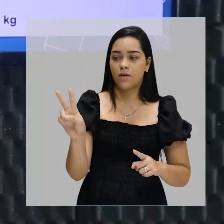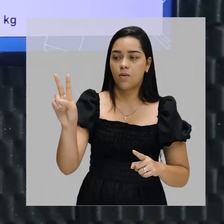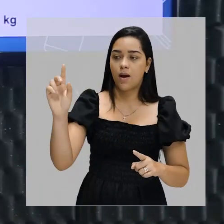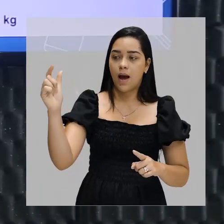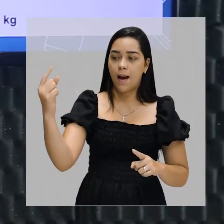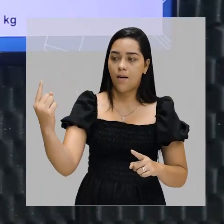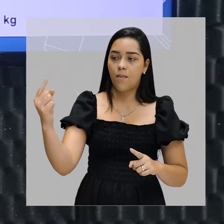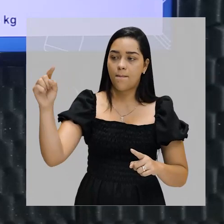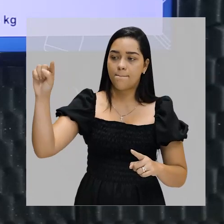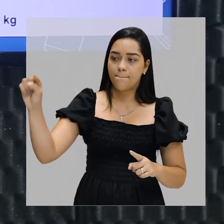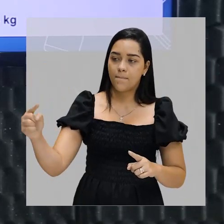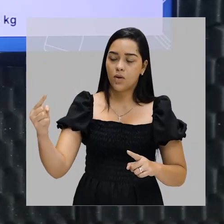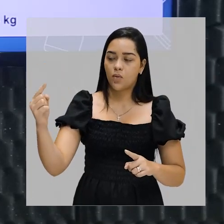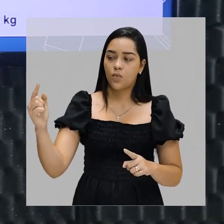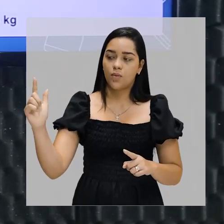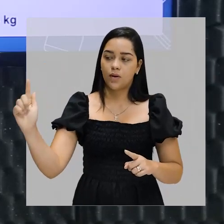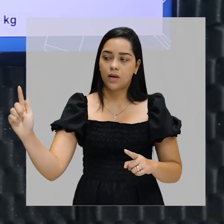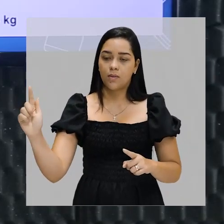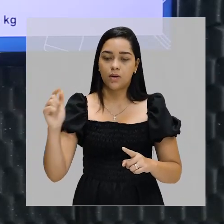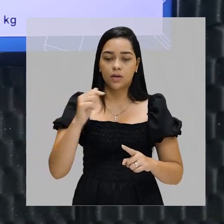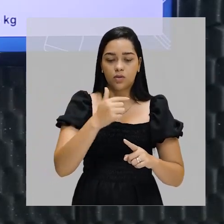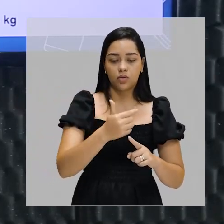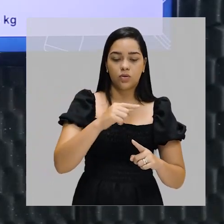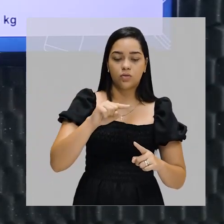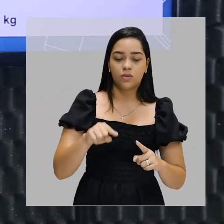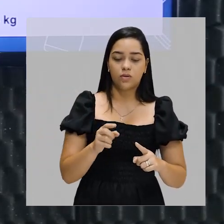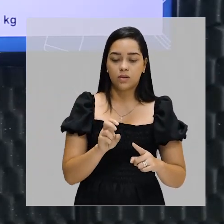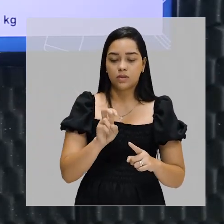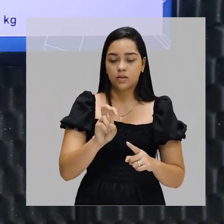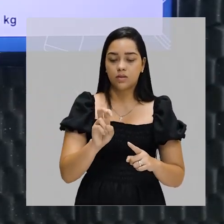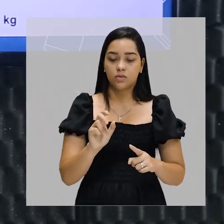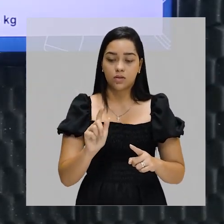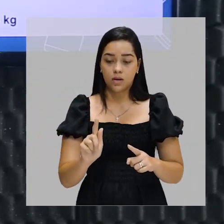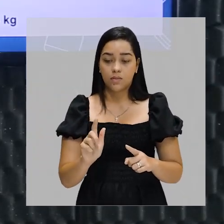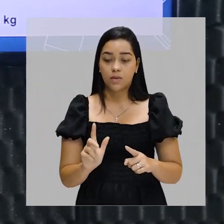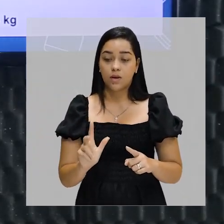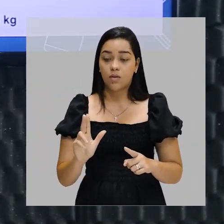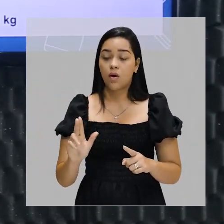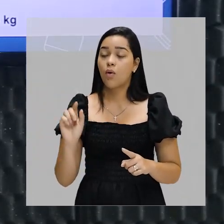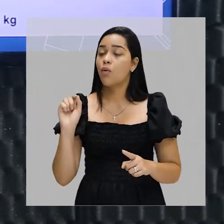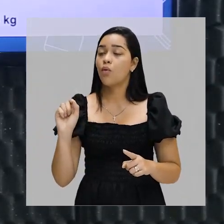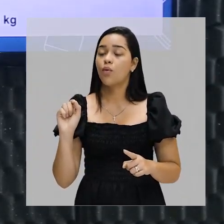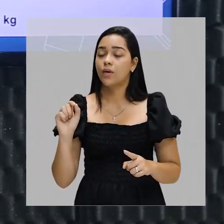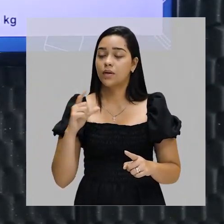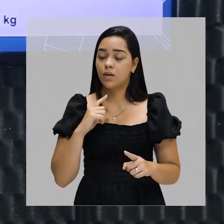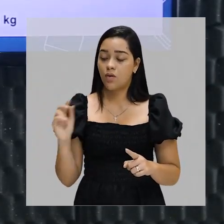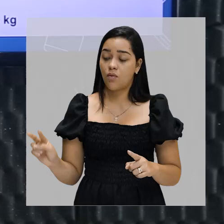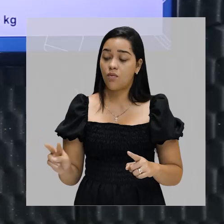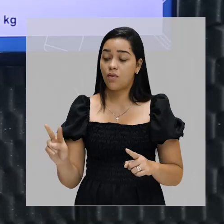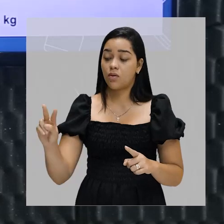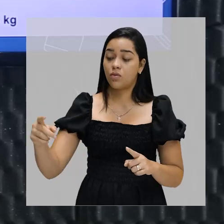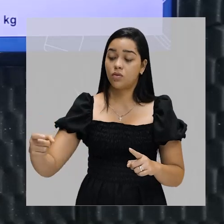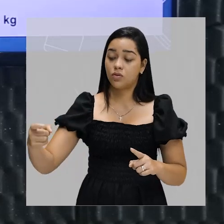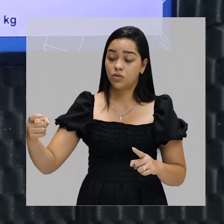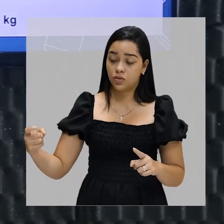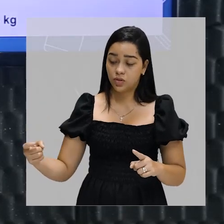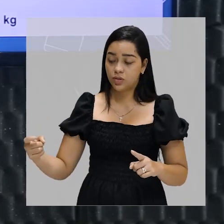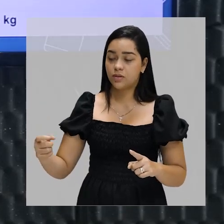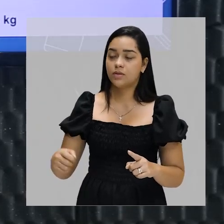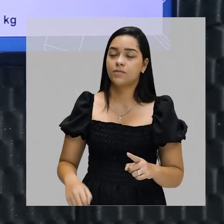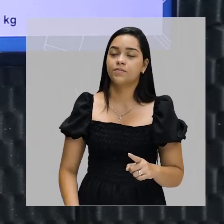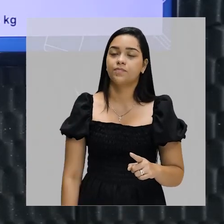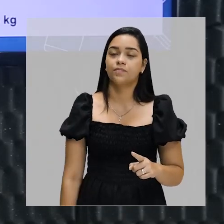1000 gramas. Portanto, 2,5 quilogramas vai equivaler a um valor X em